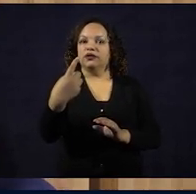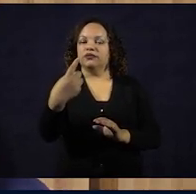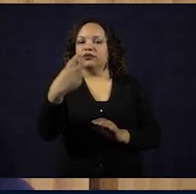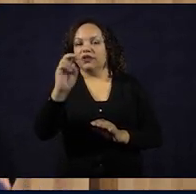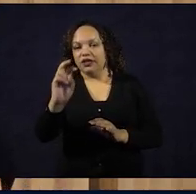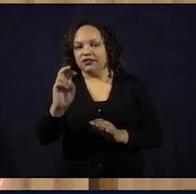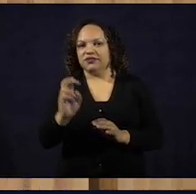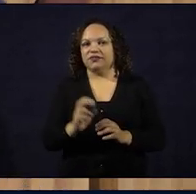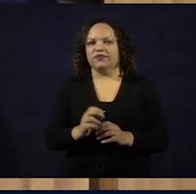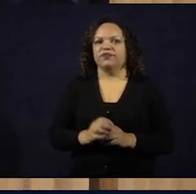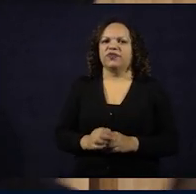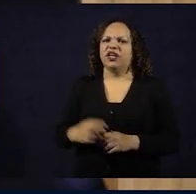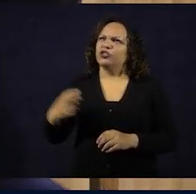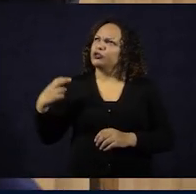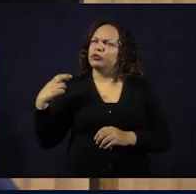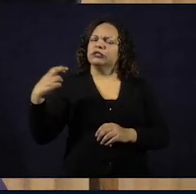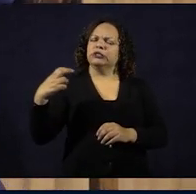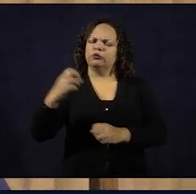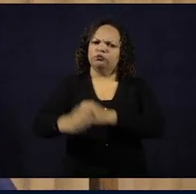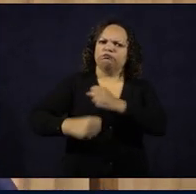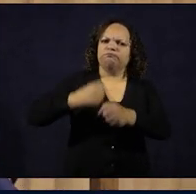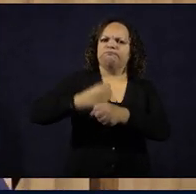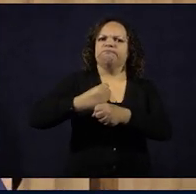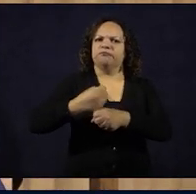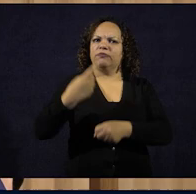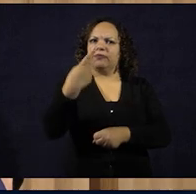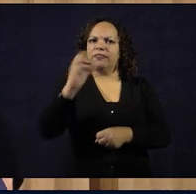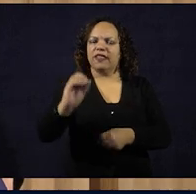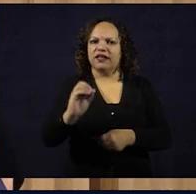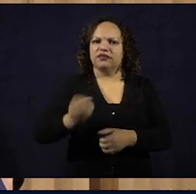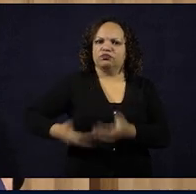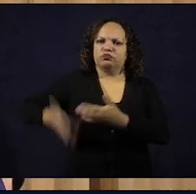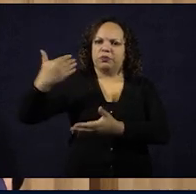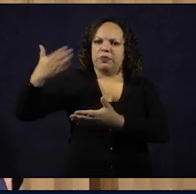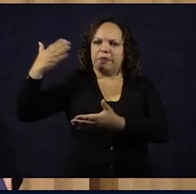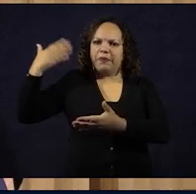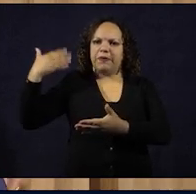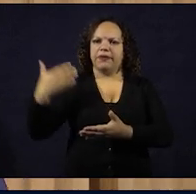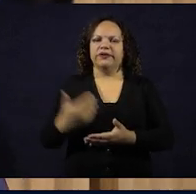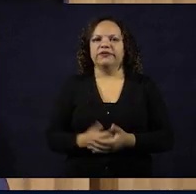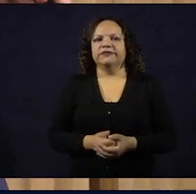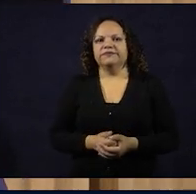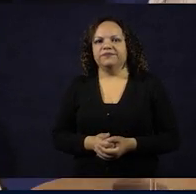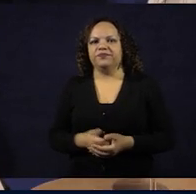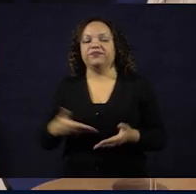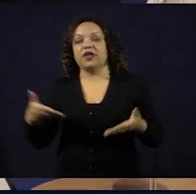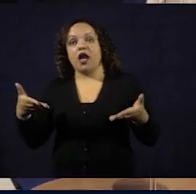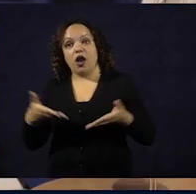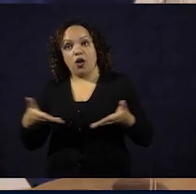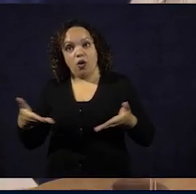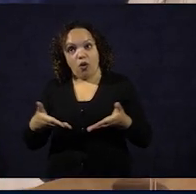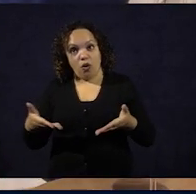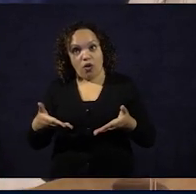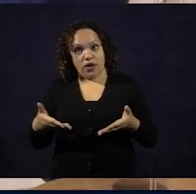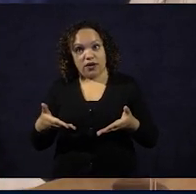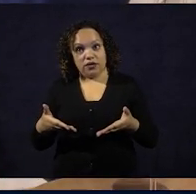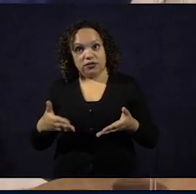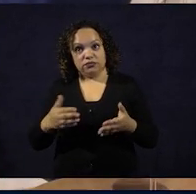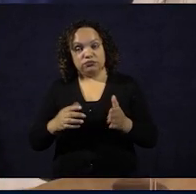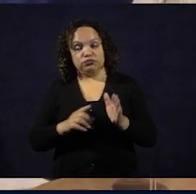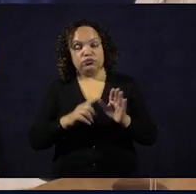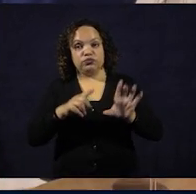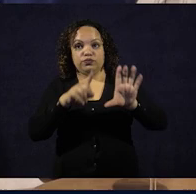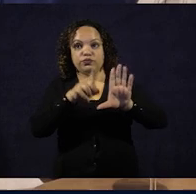a 10 anos isso tem 10 15 anos atrás atualmente que a gente vive um ciclo de